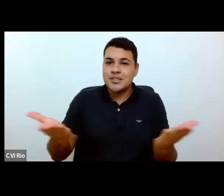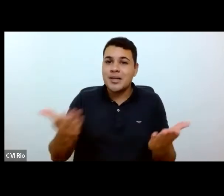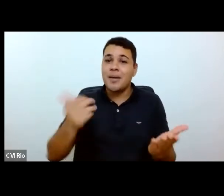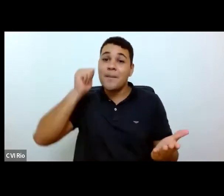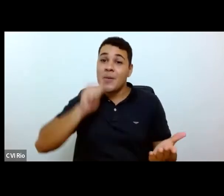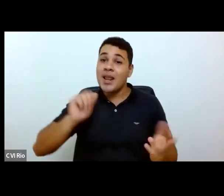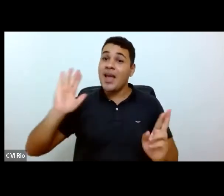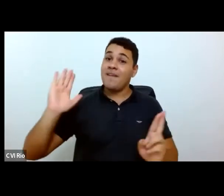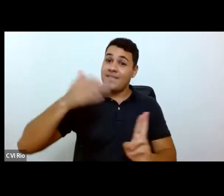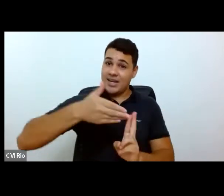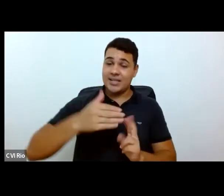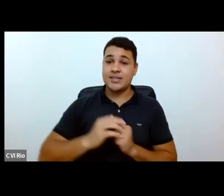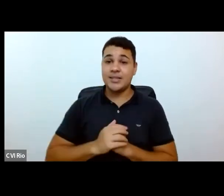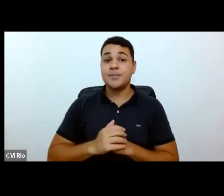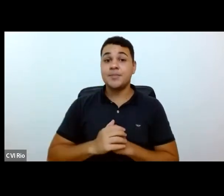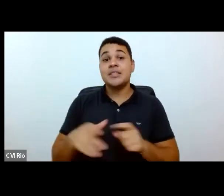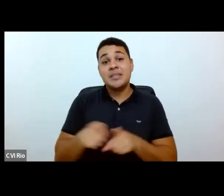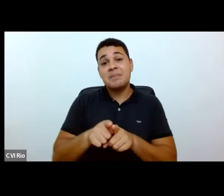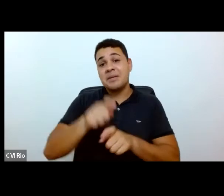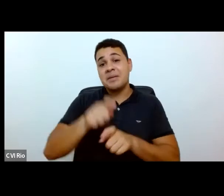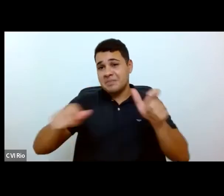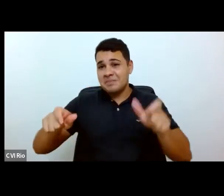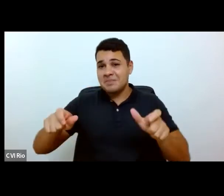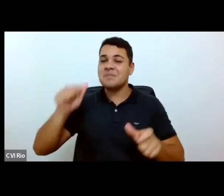mulheres cisgêneras, né,